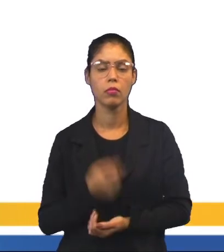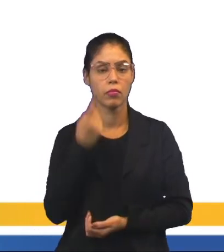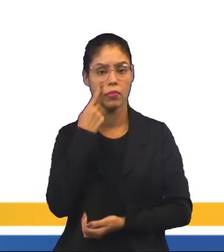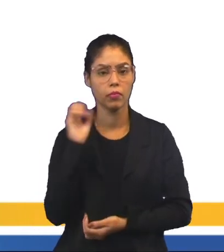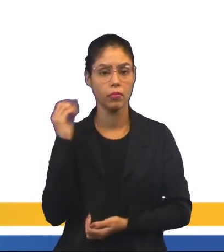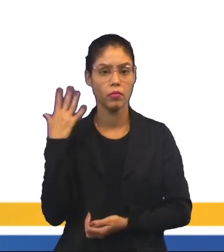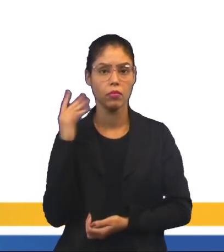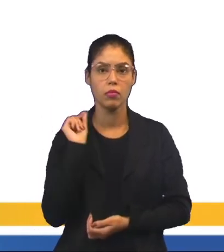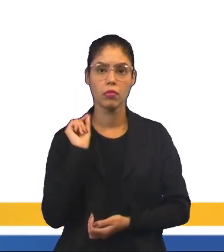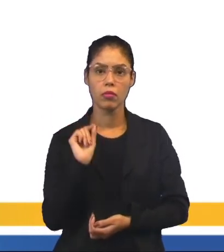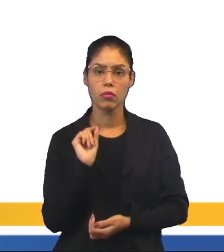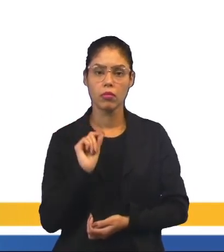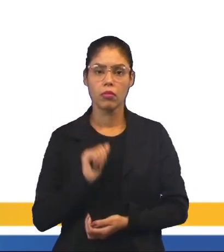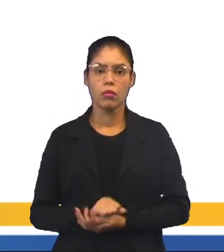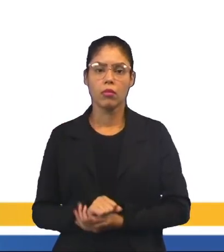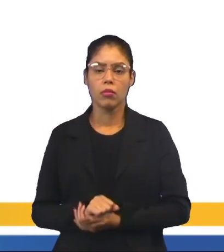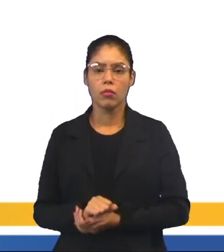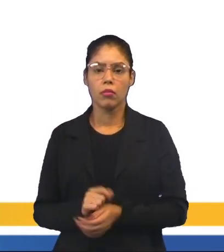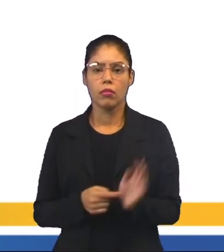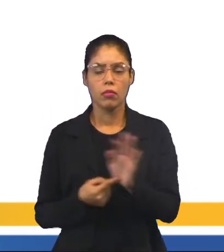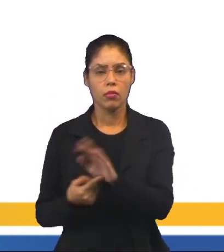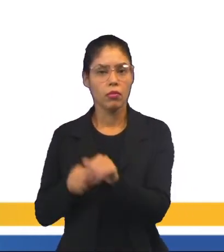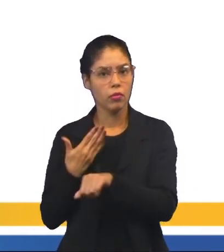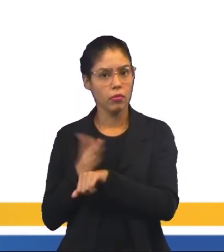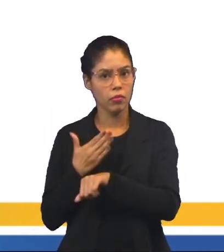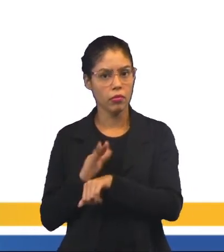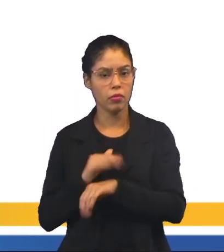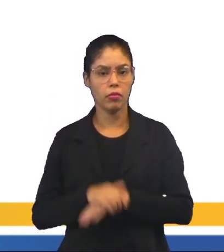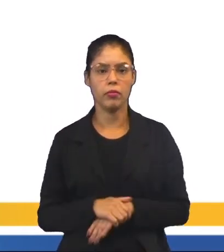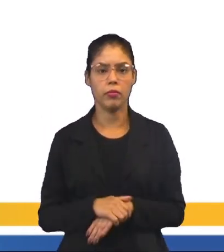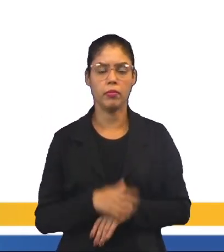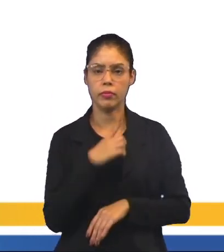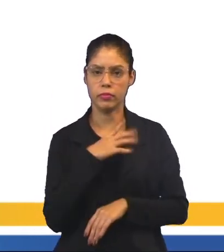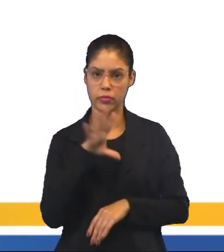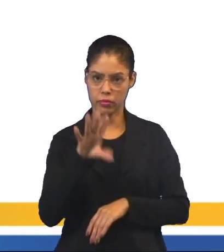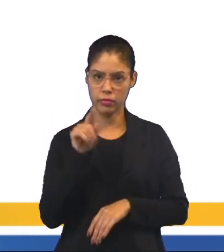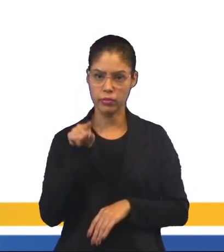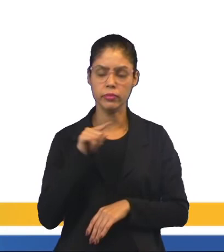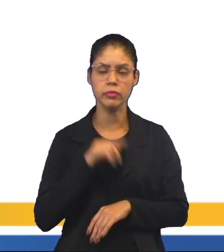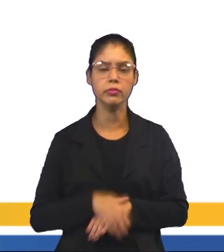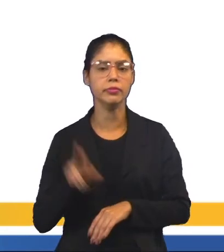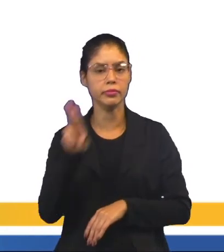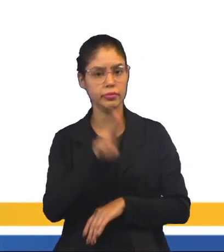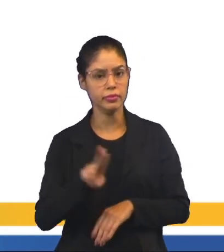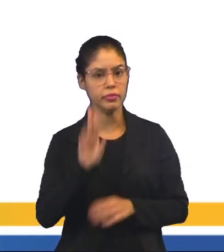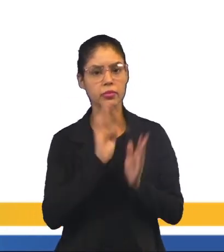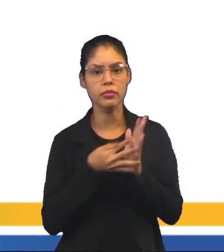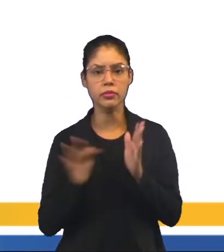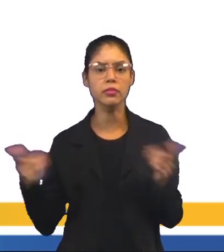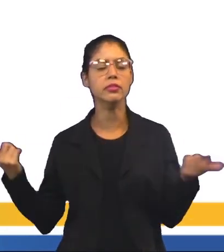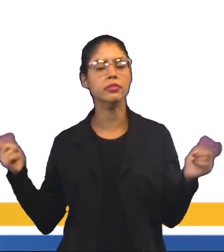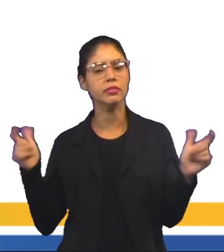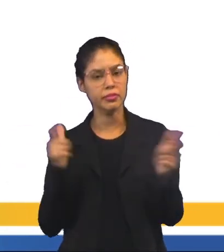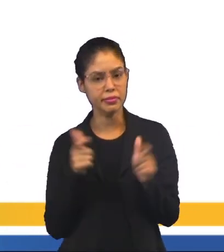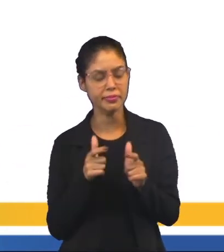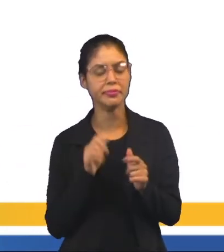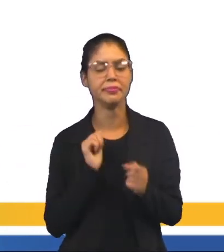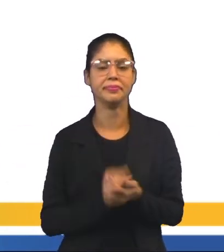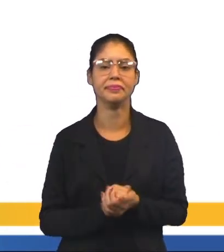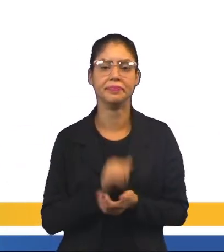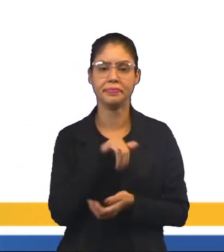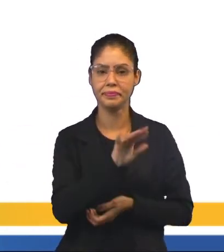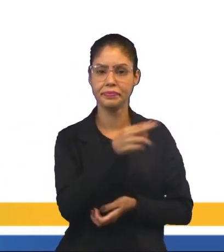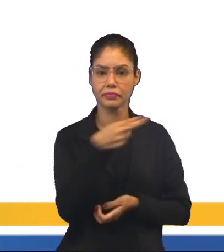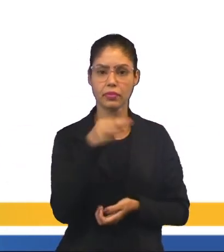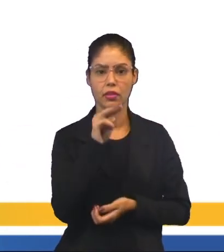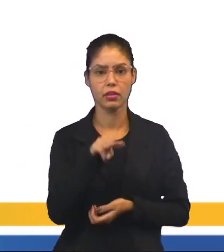olha, a demonstração mais prática, nós vamos ter essa daí. Utilizando a fórmula reduzida, nós vamos ter que